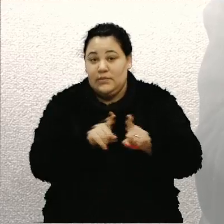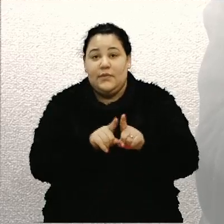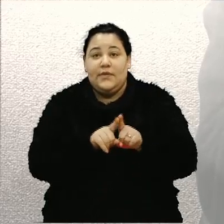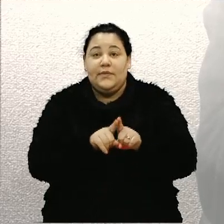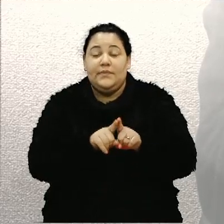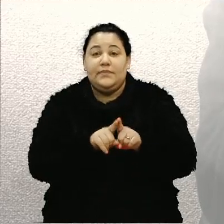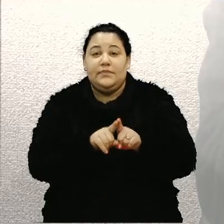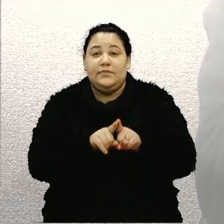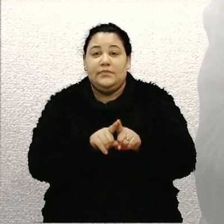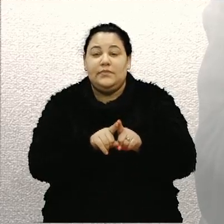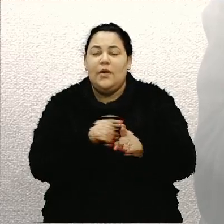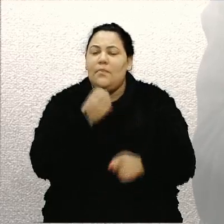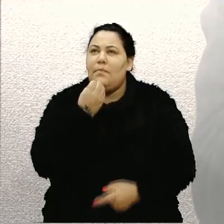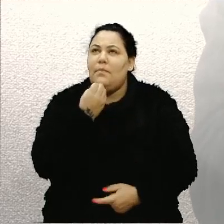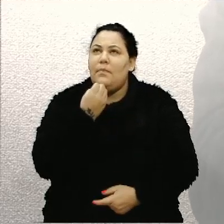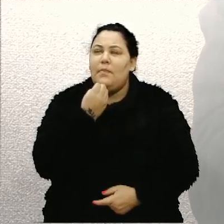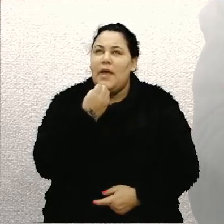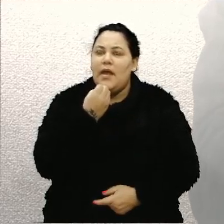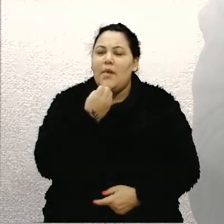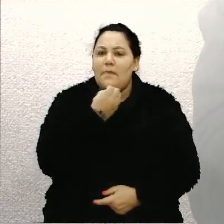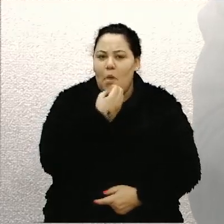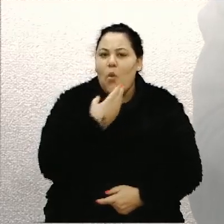no Bom Pastor, se não me engano, né, Bressan?